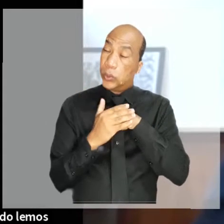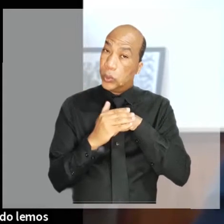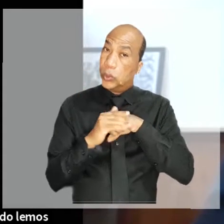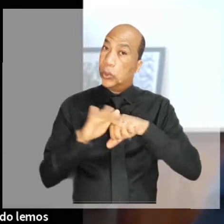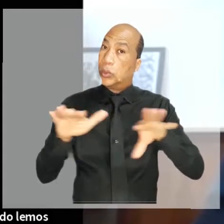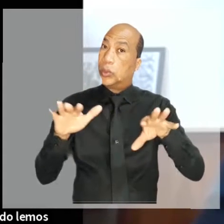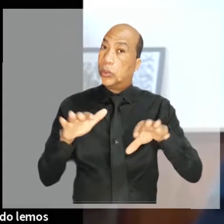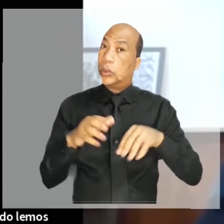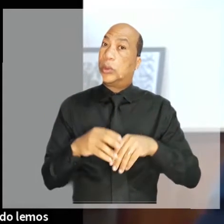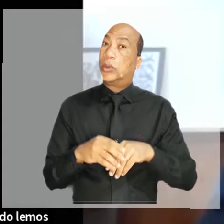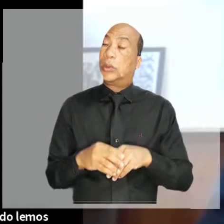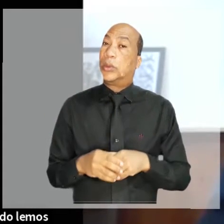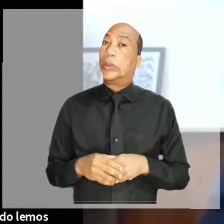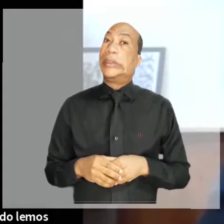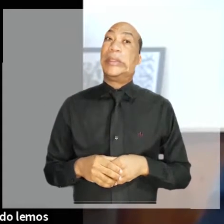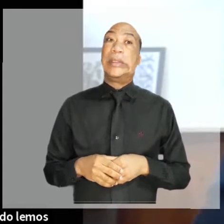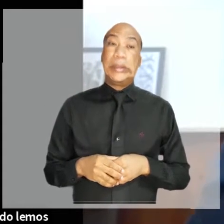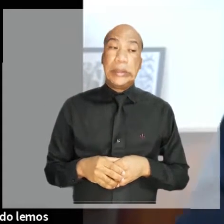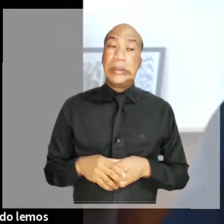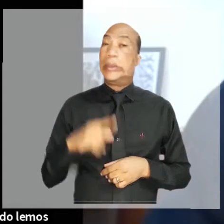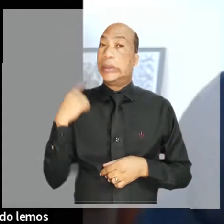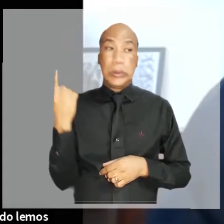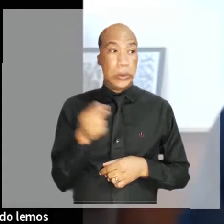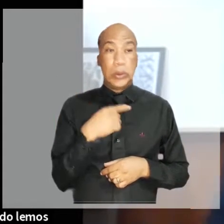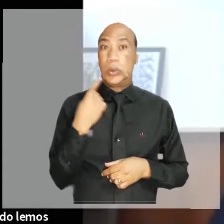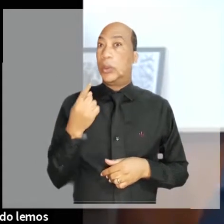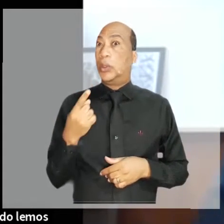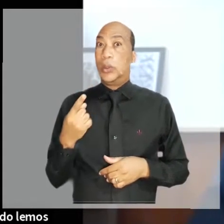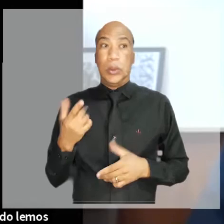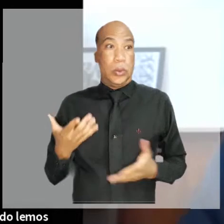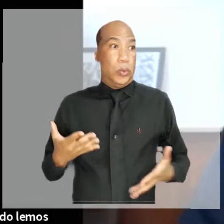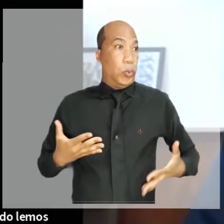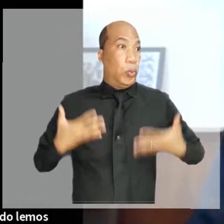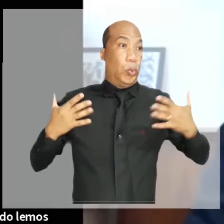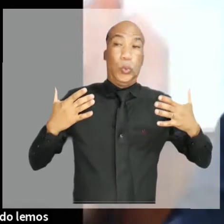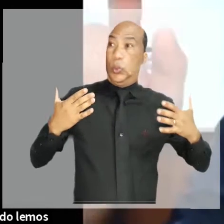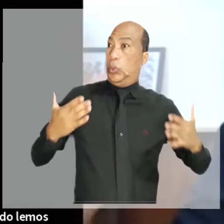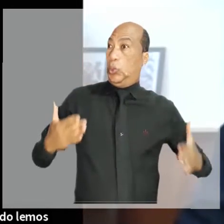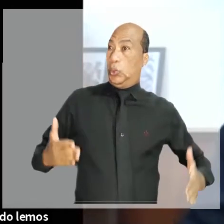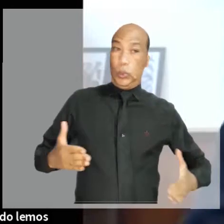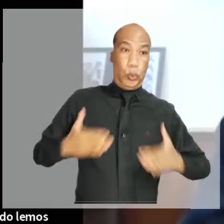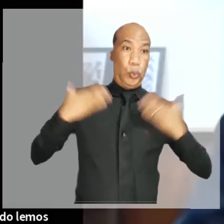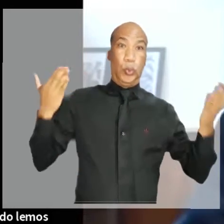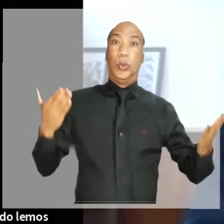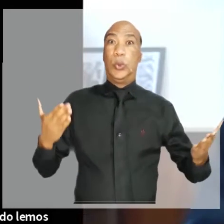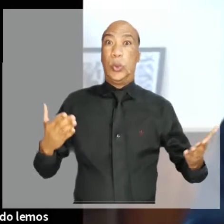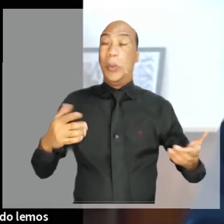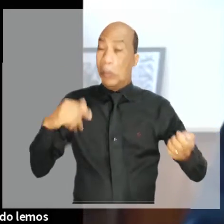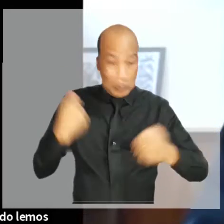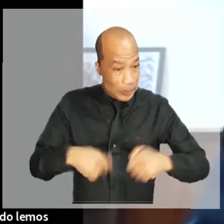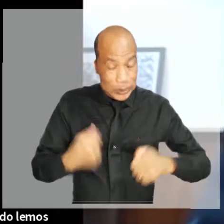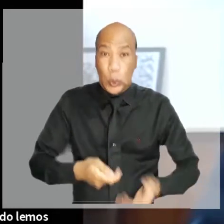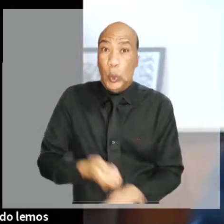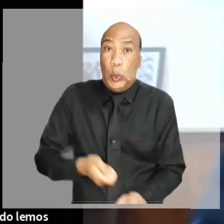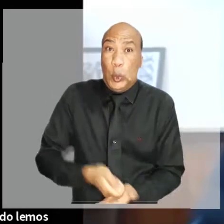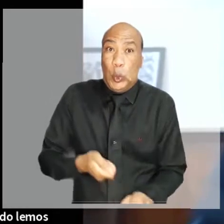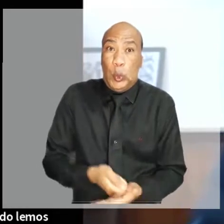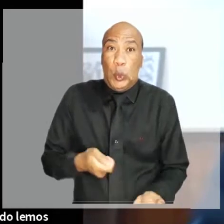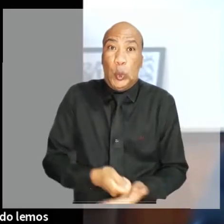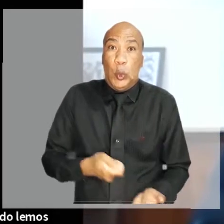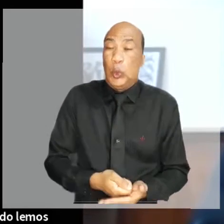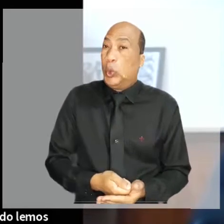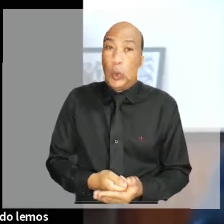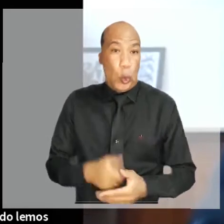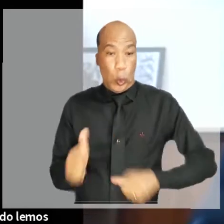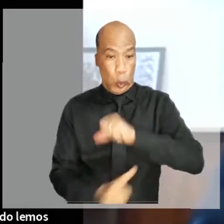nós passamos por essa experiência de transformação digital forçada, né, por